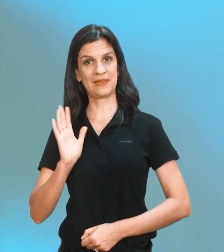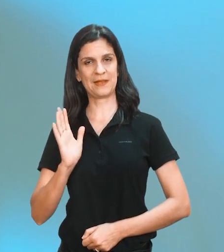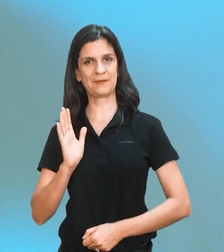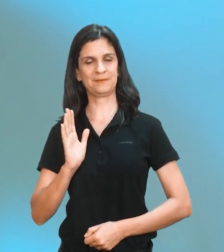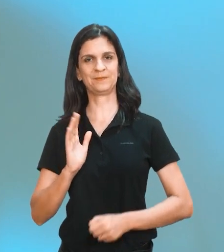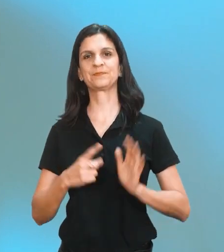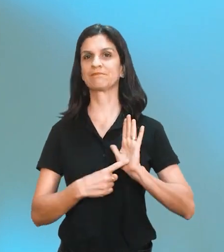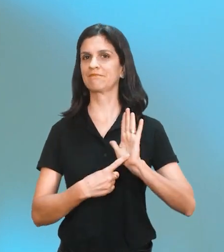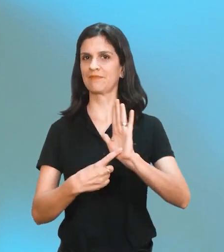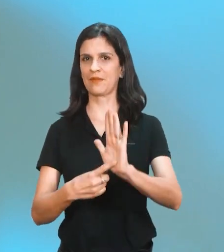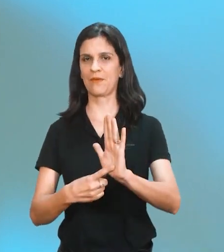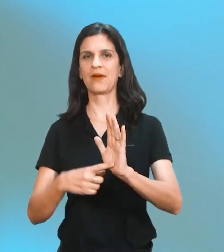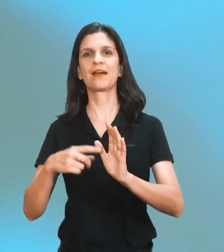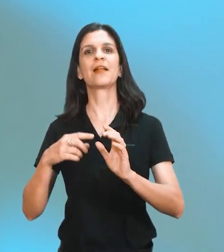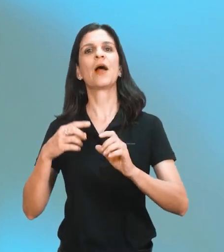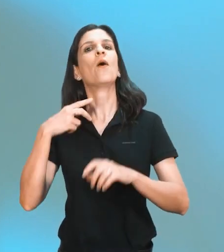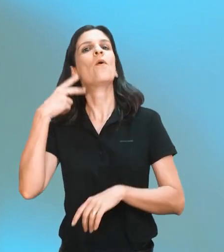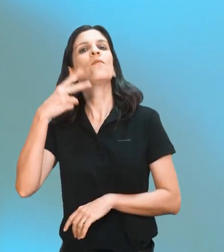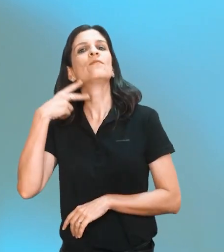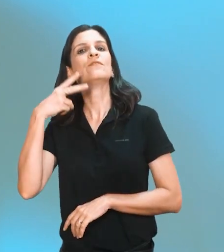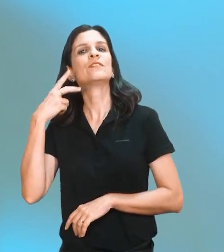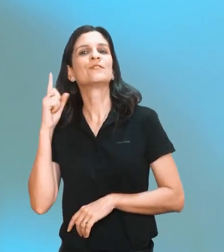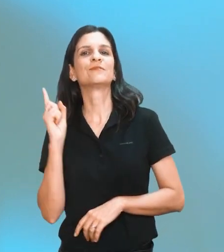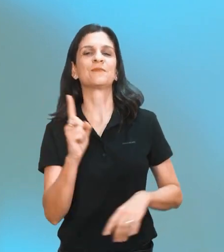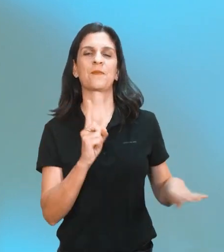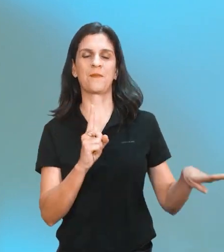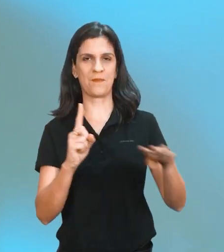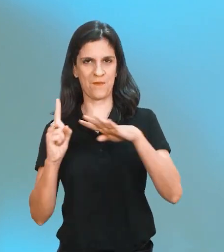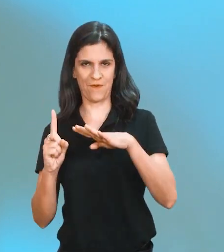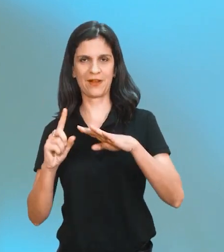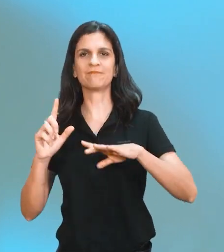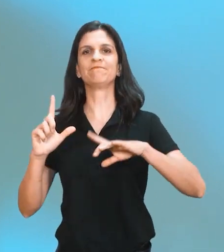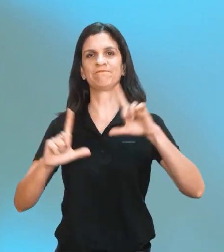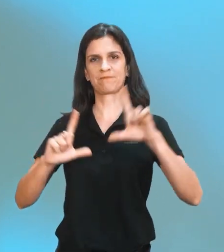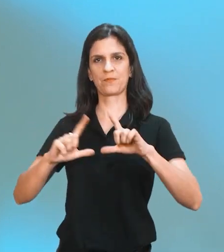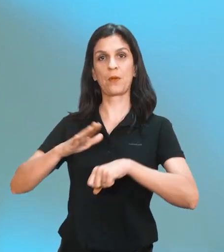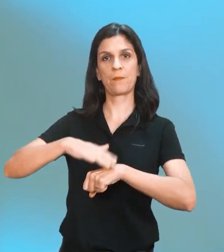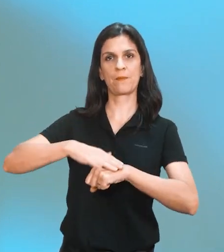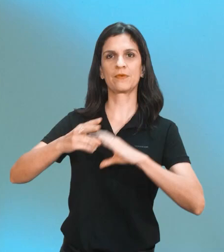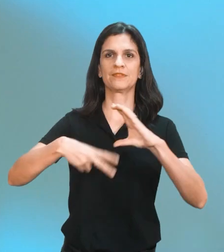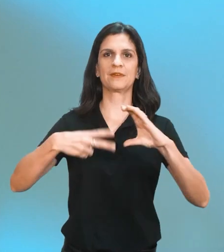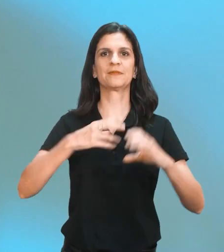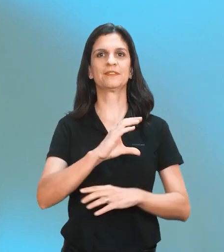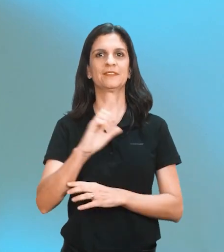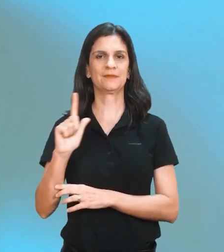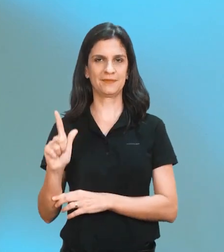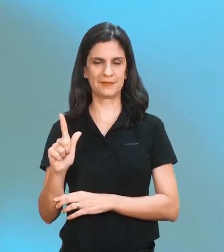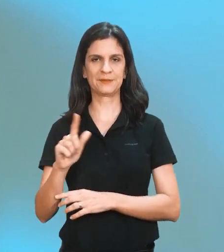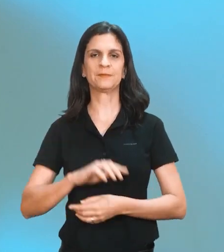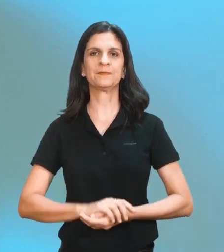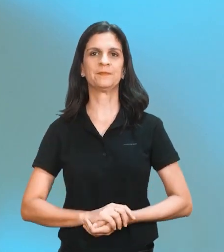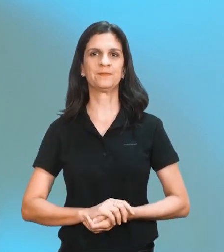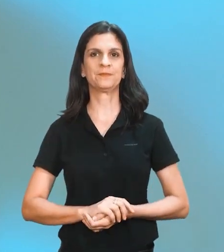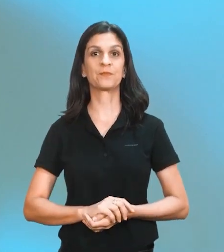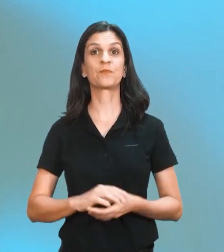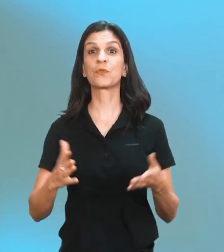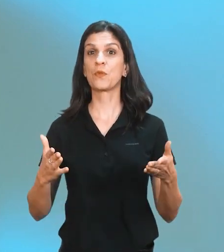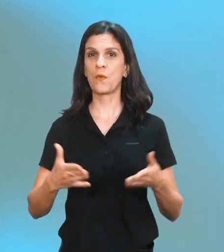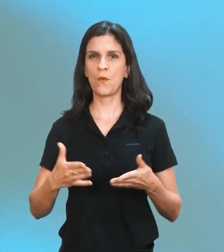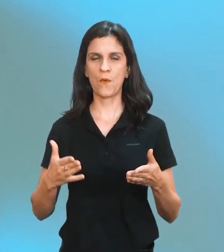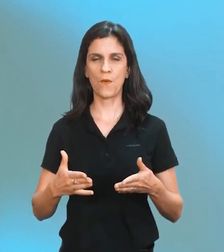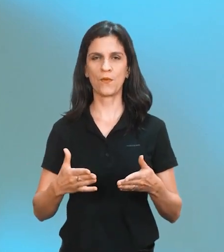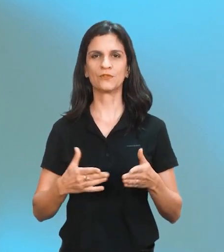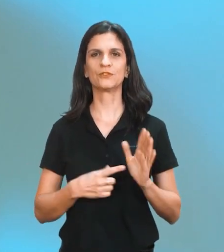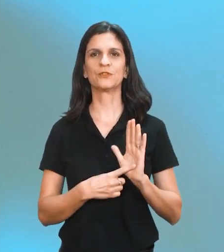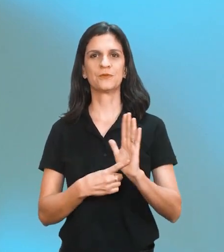Olá, está no ar mais um programa Vereadores em Foco, produzido pela Câmara Municipal de Campo Grande. Nesta